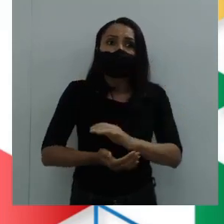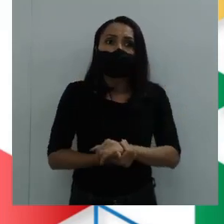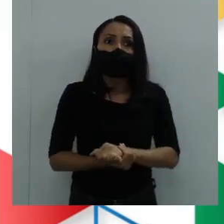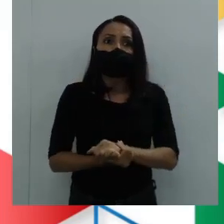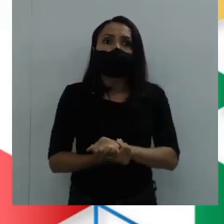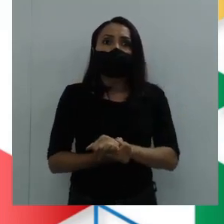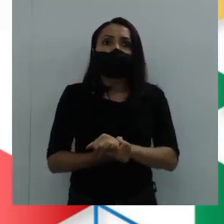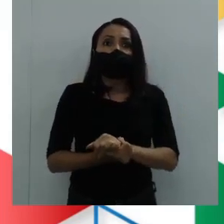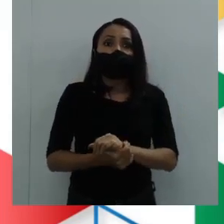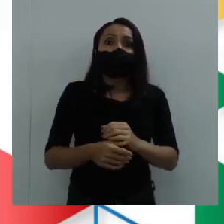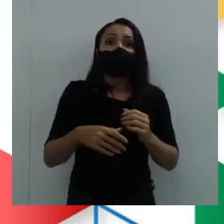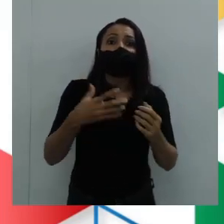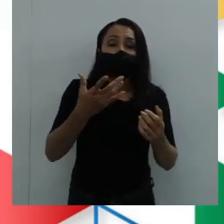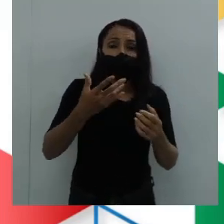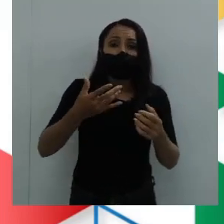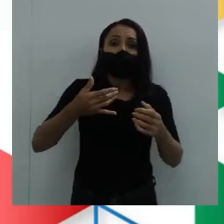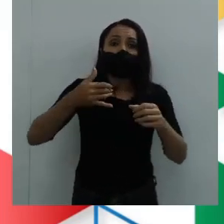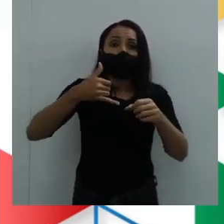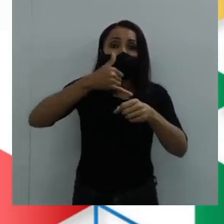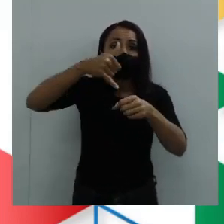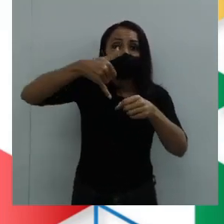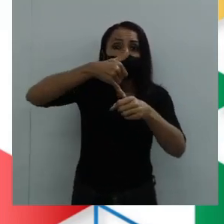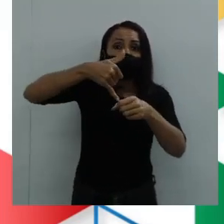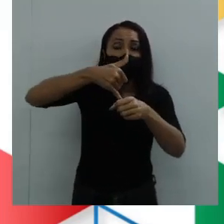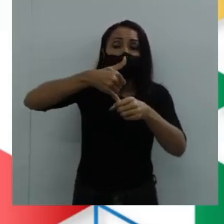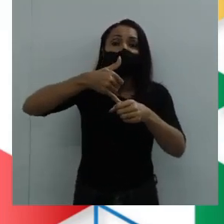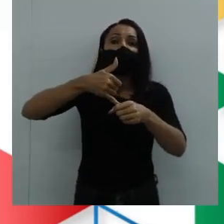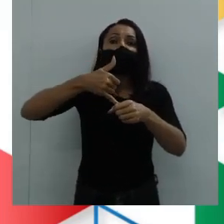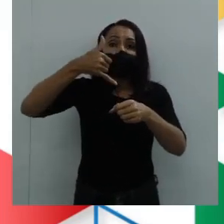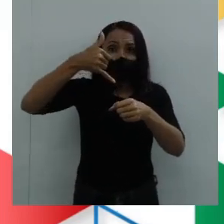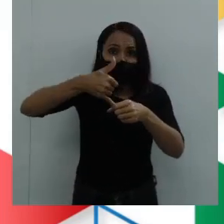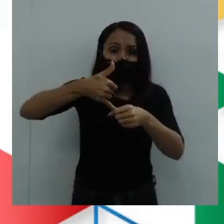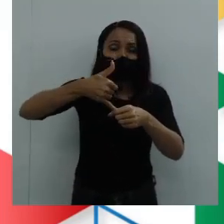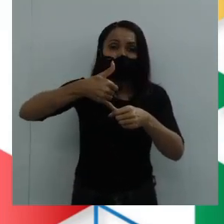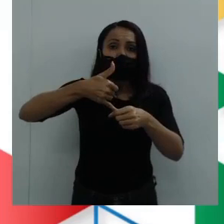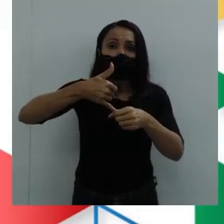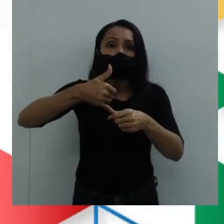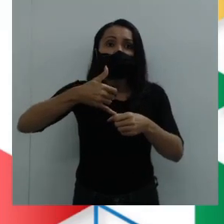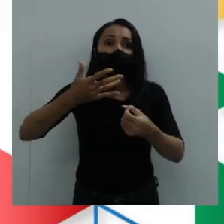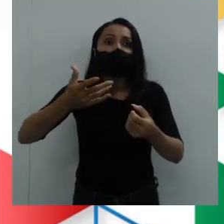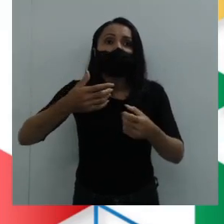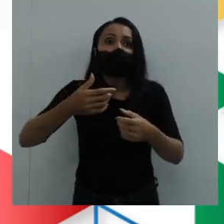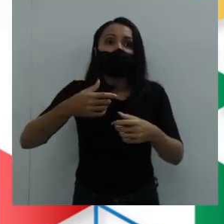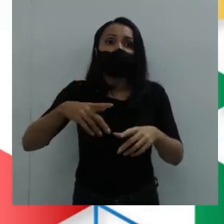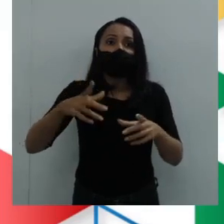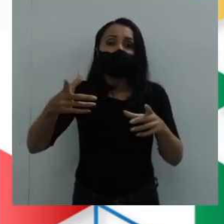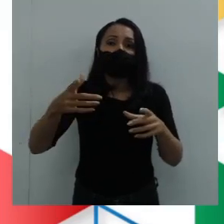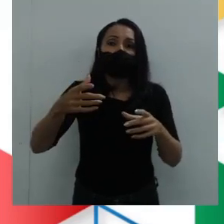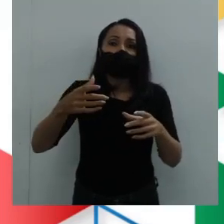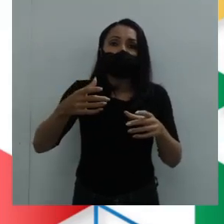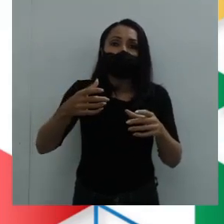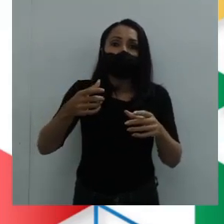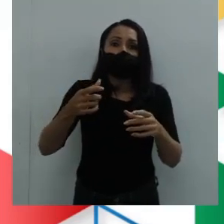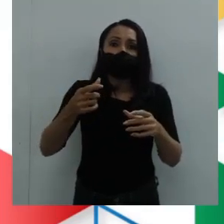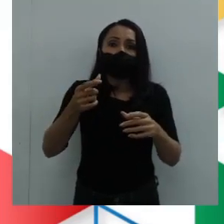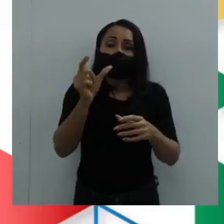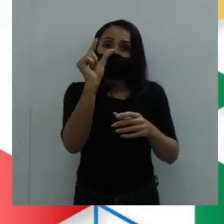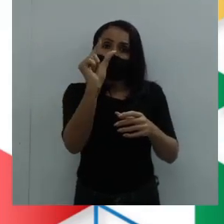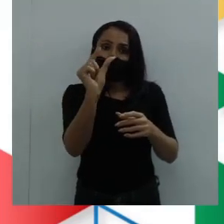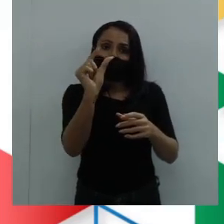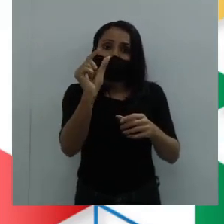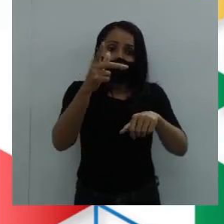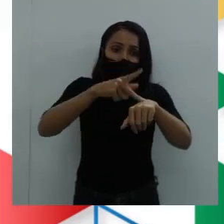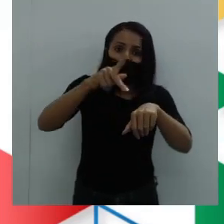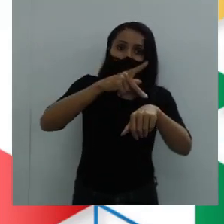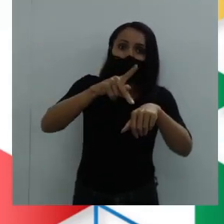estou falando do petróleo, estou falando da gasolina, né? Estou falando também do carvão, que são combustíveis